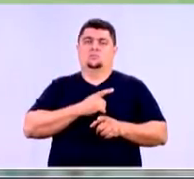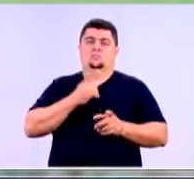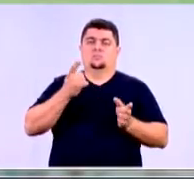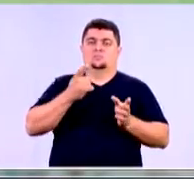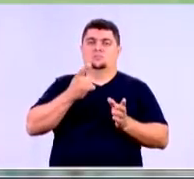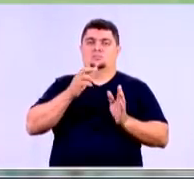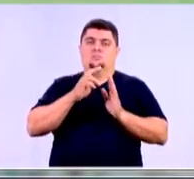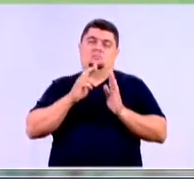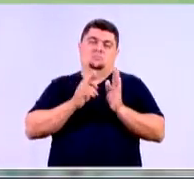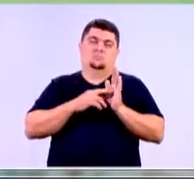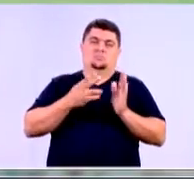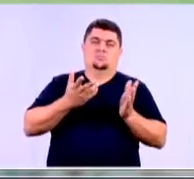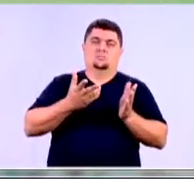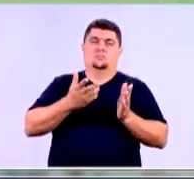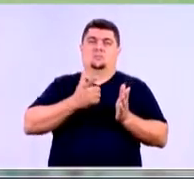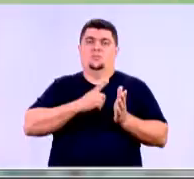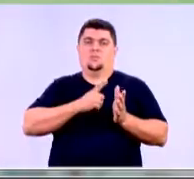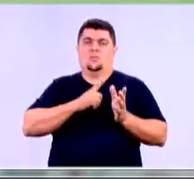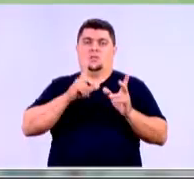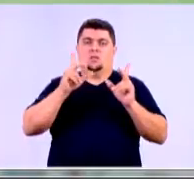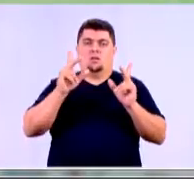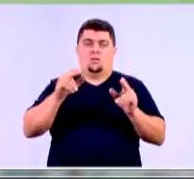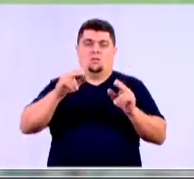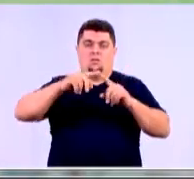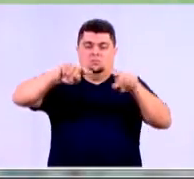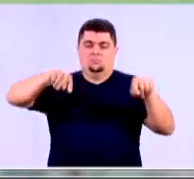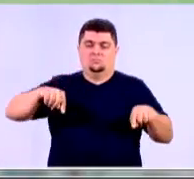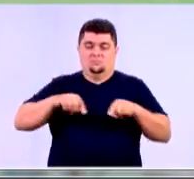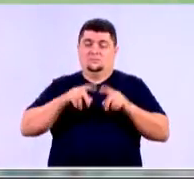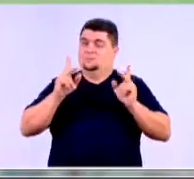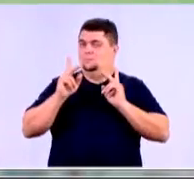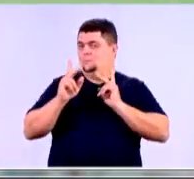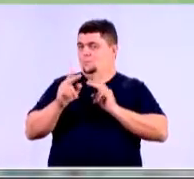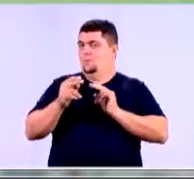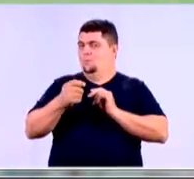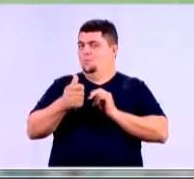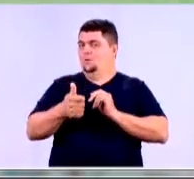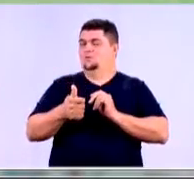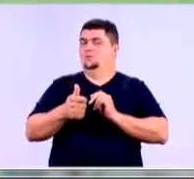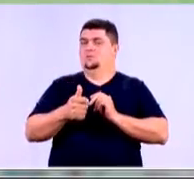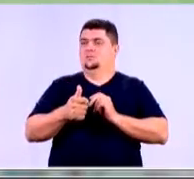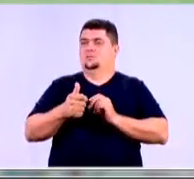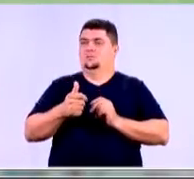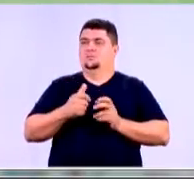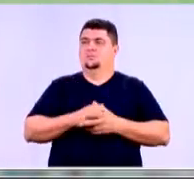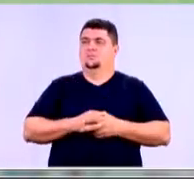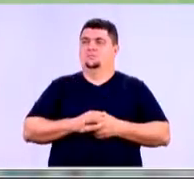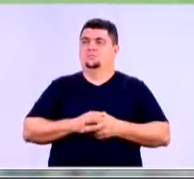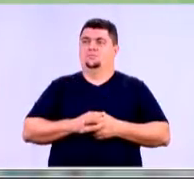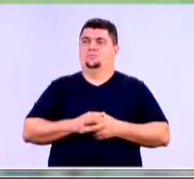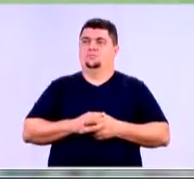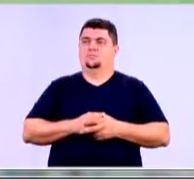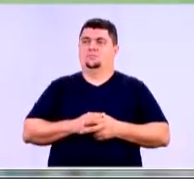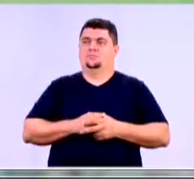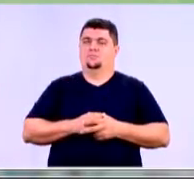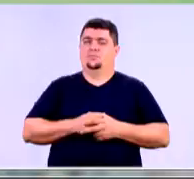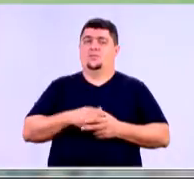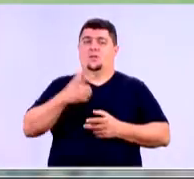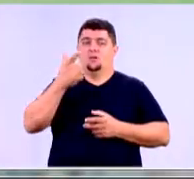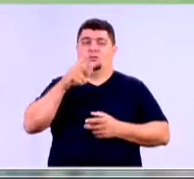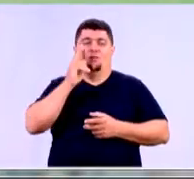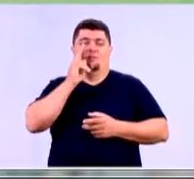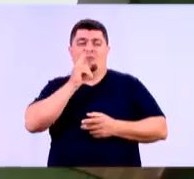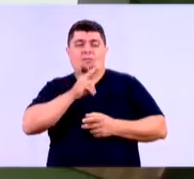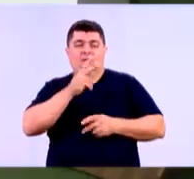professor? Ela tem a ver com a atividade de sala que nós fizemos, né? Foi. Uhum. Então, se eu tenho uma dica para dar para vocês, gente, reassistam a